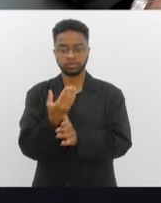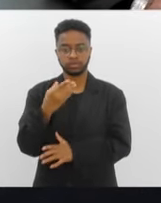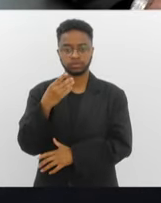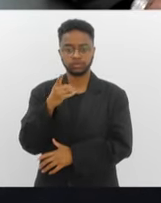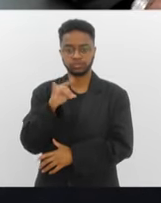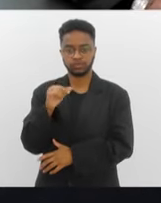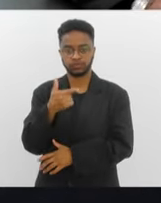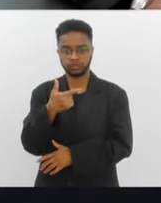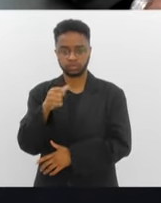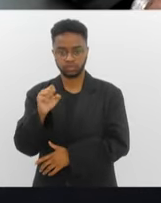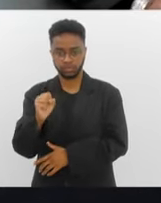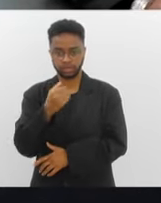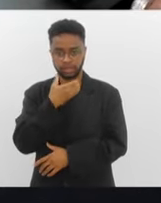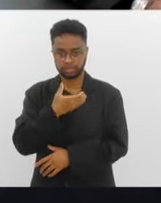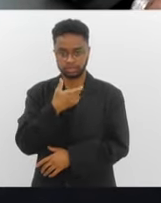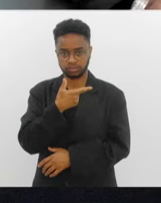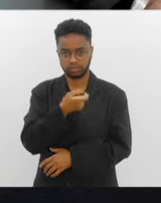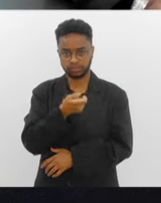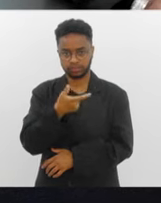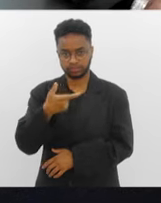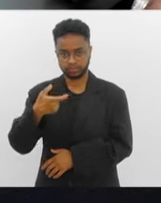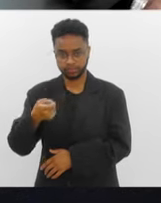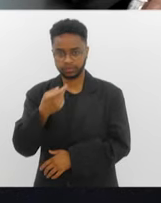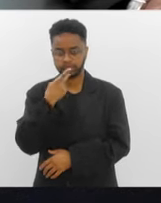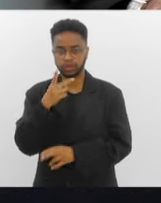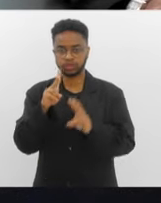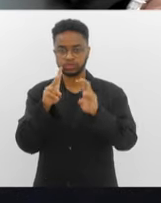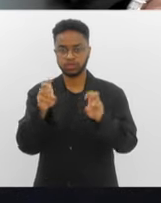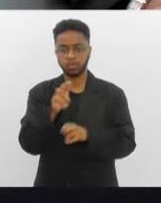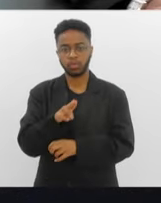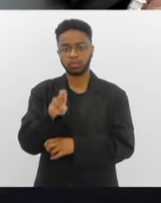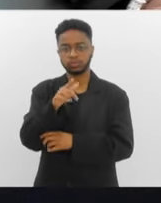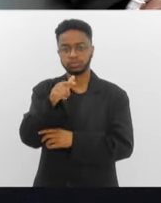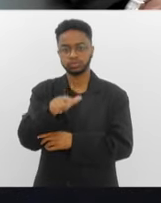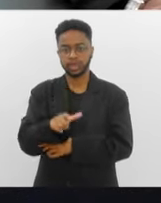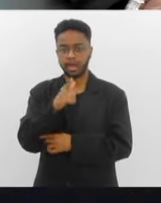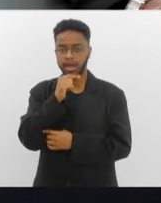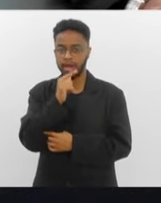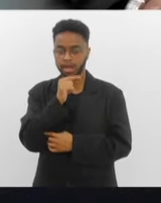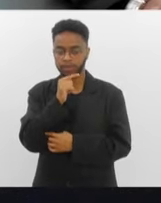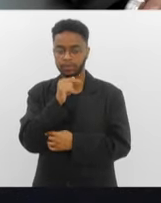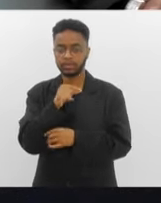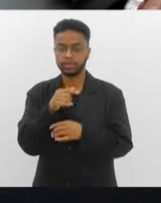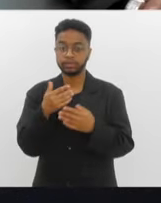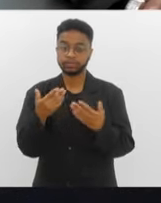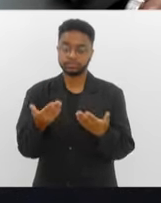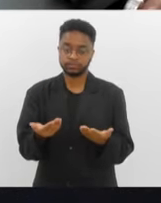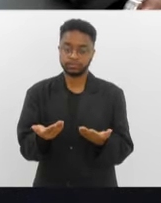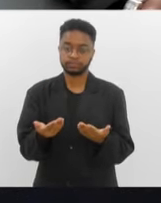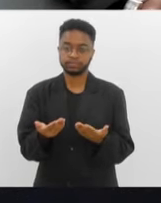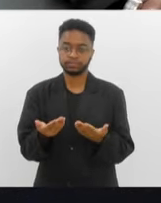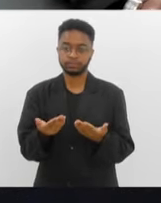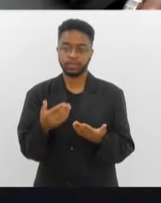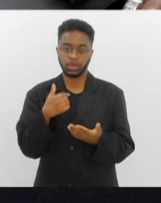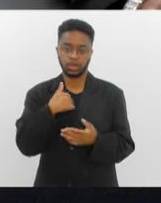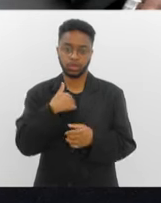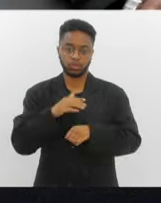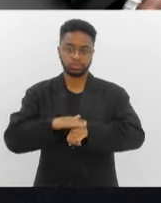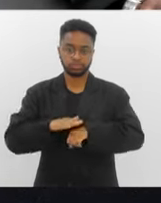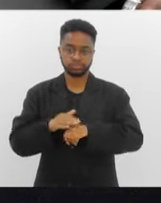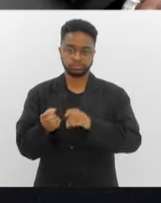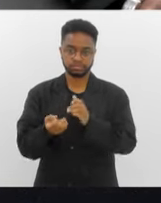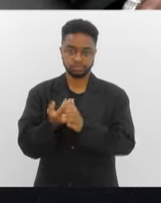20, que trata de reuso da água, que, por acaso, é de minha